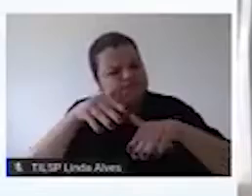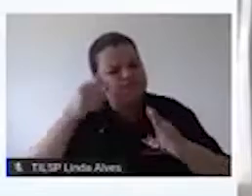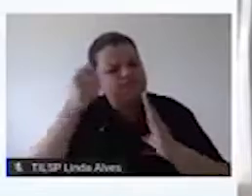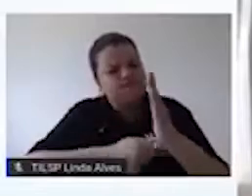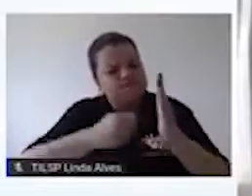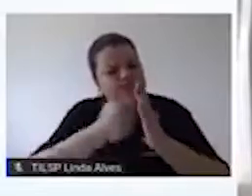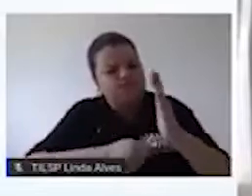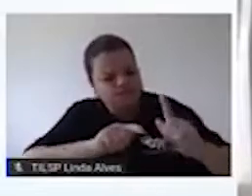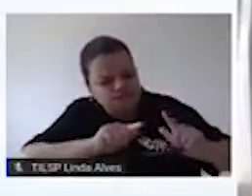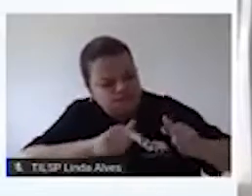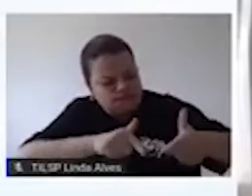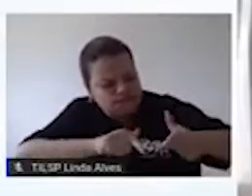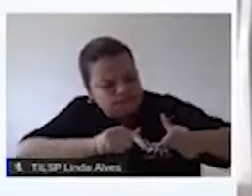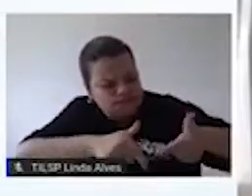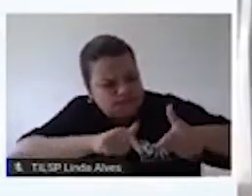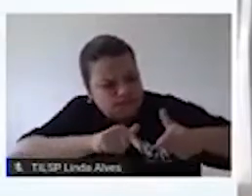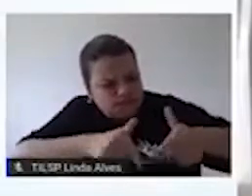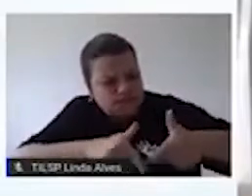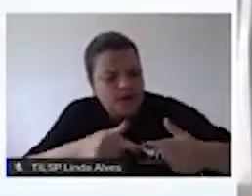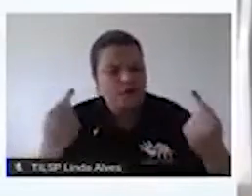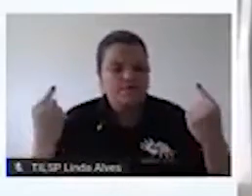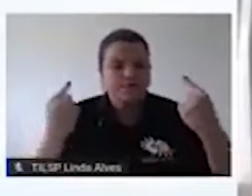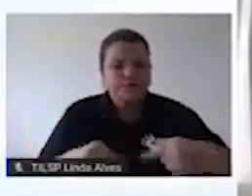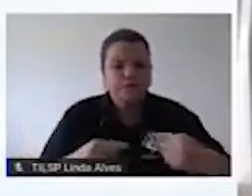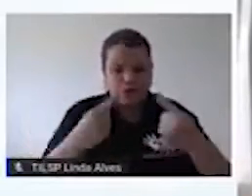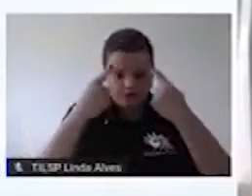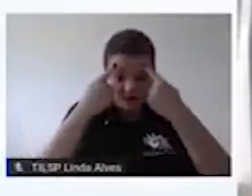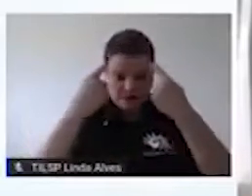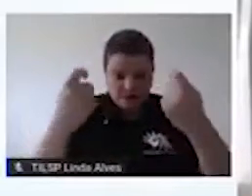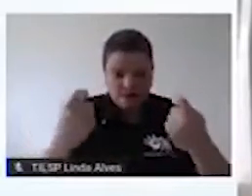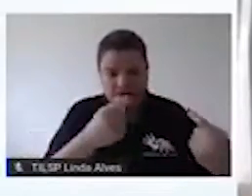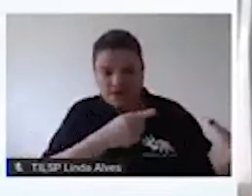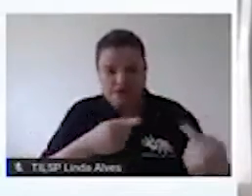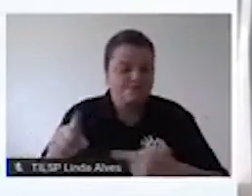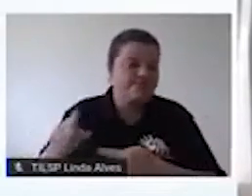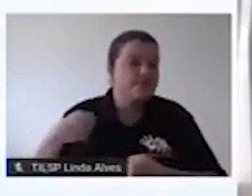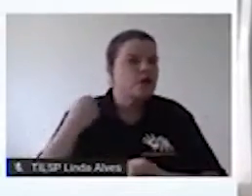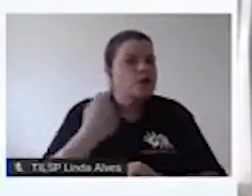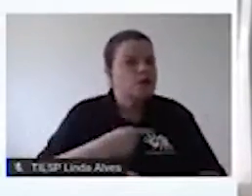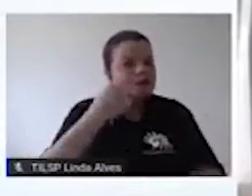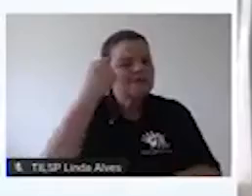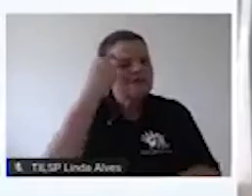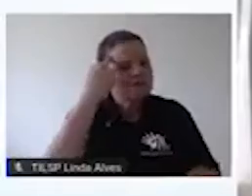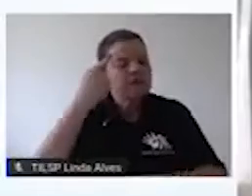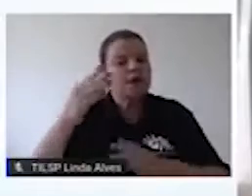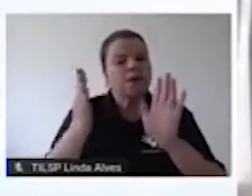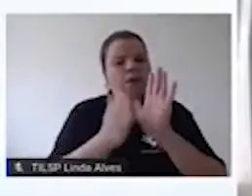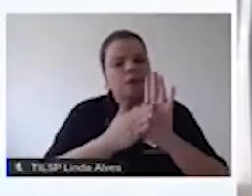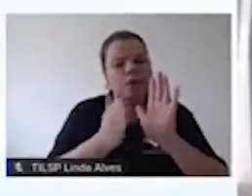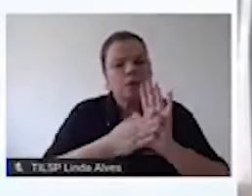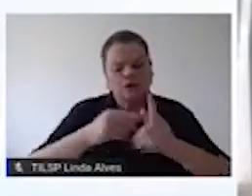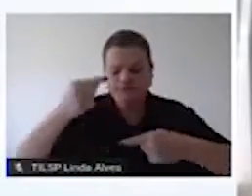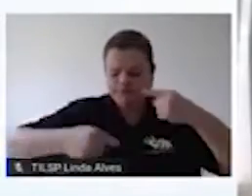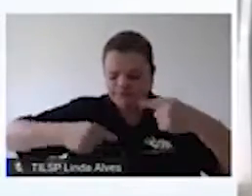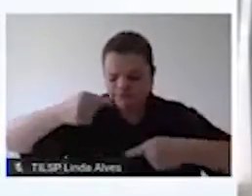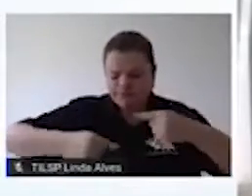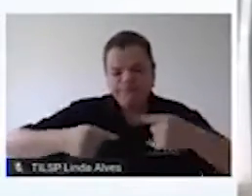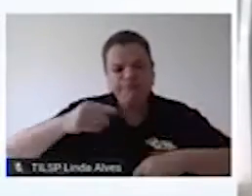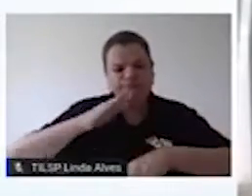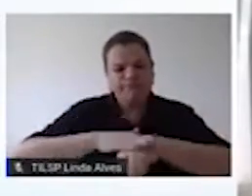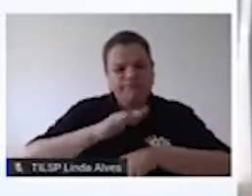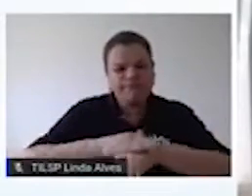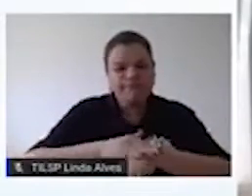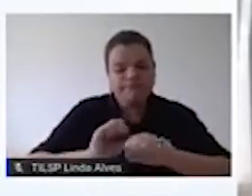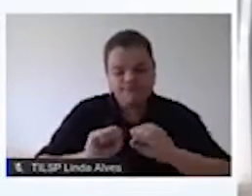um período de análise, de reflexões e de propostas de políticas públicas em defesa das